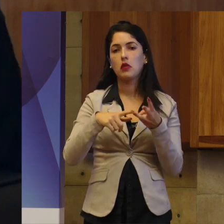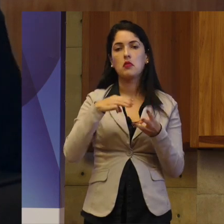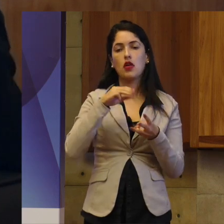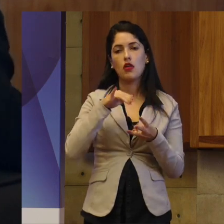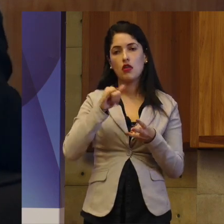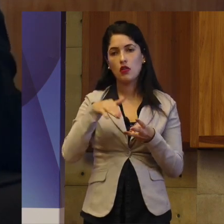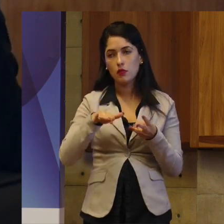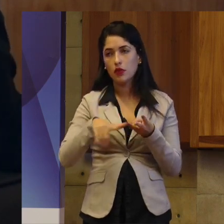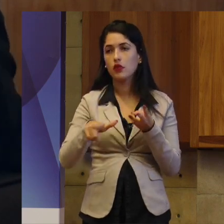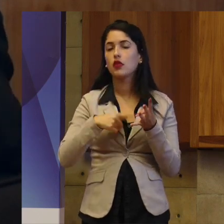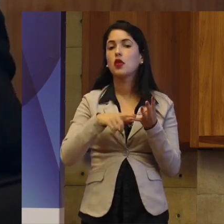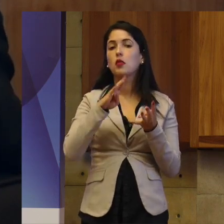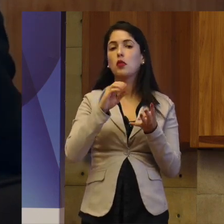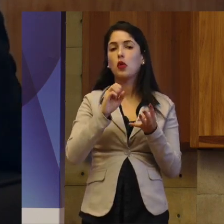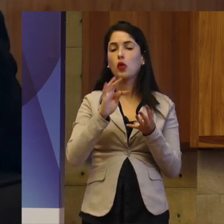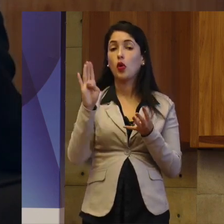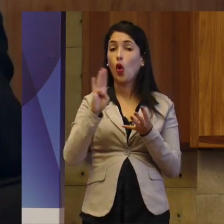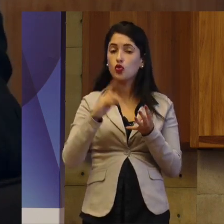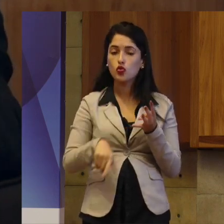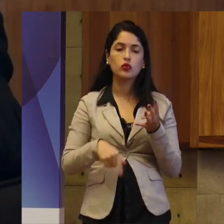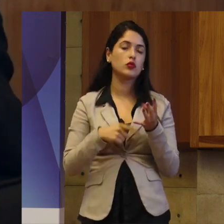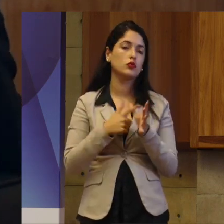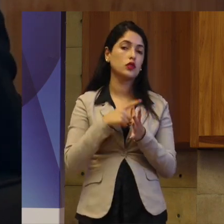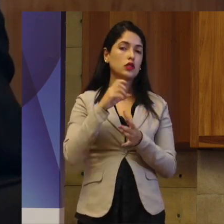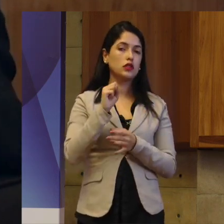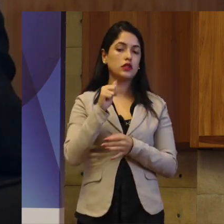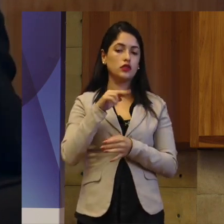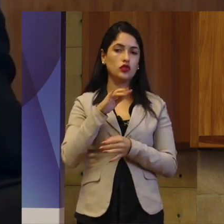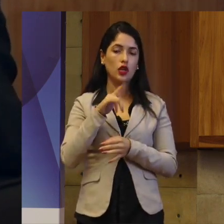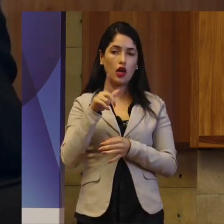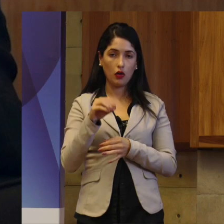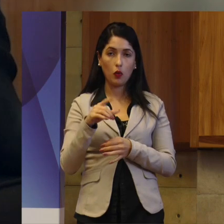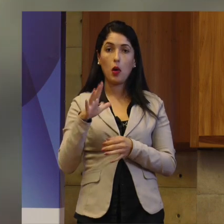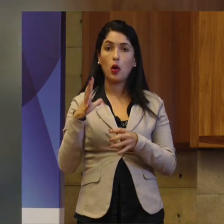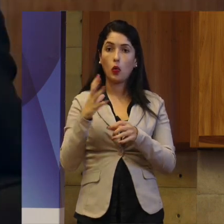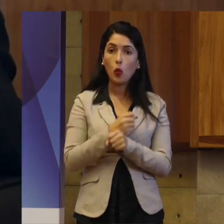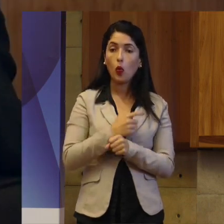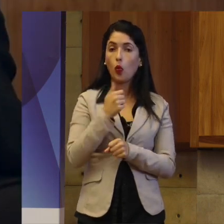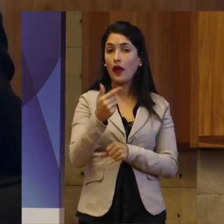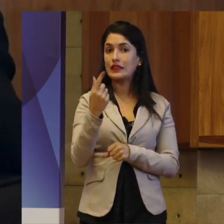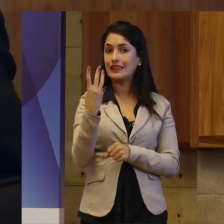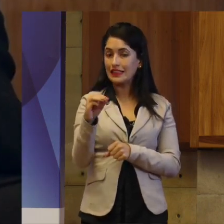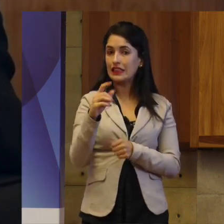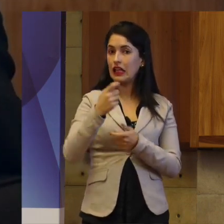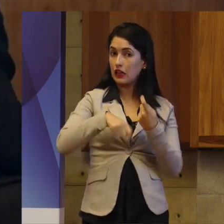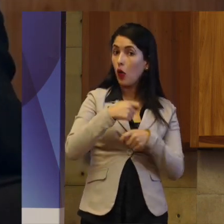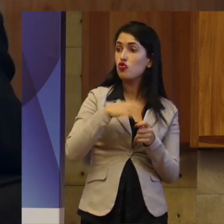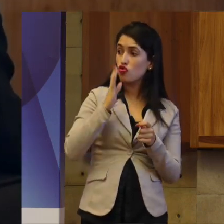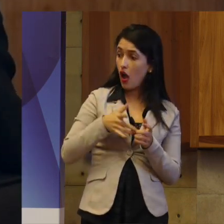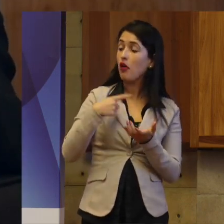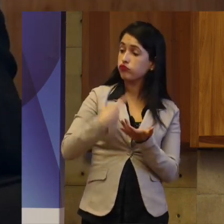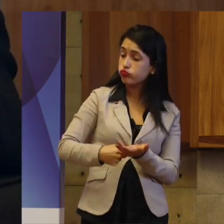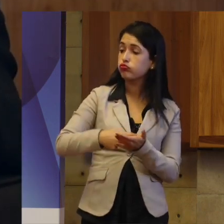Boston. Santiago, Toronto e Boston foram este ano. Já temos registro de mais de 30 negócios, já com previsão de geração